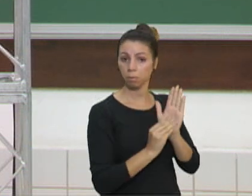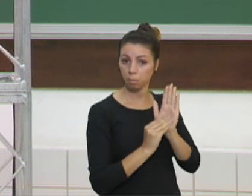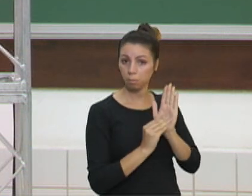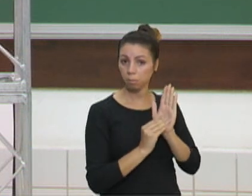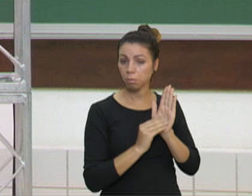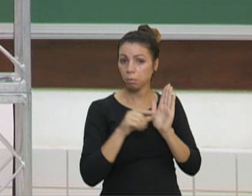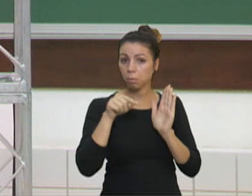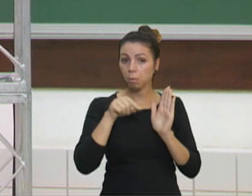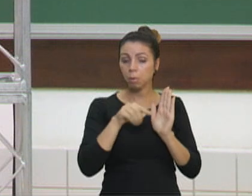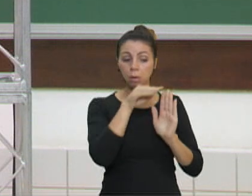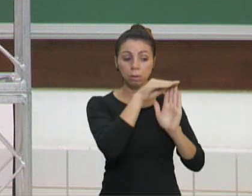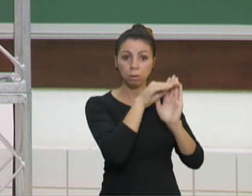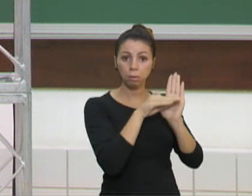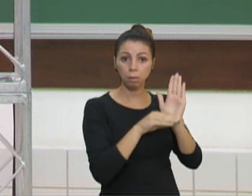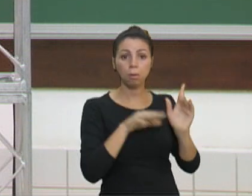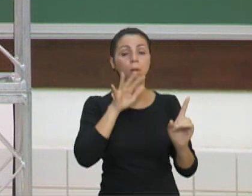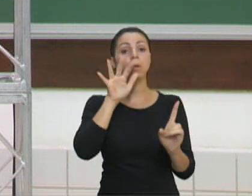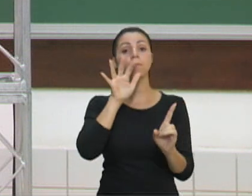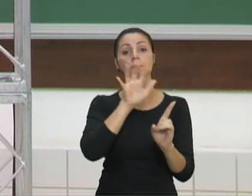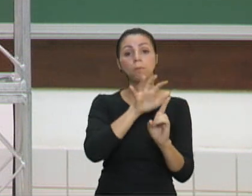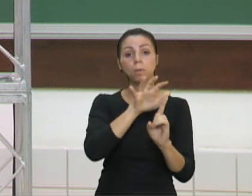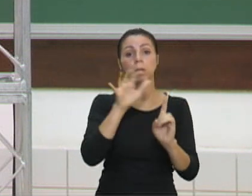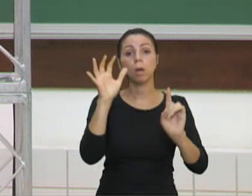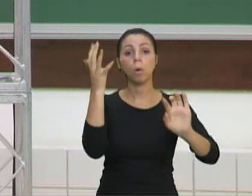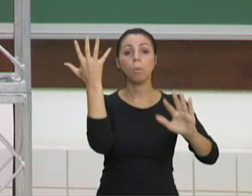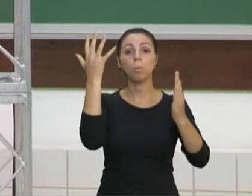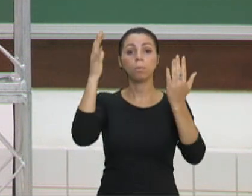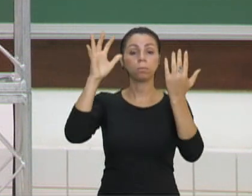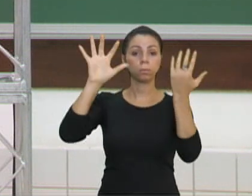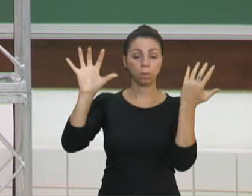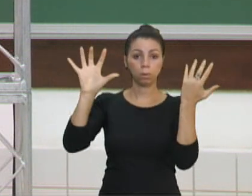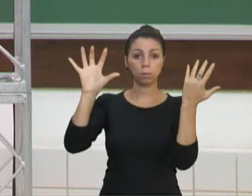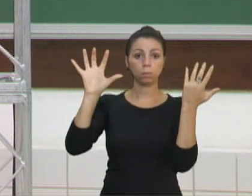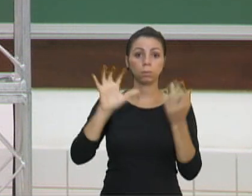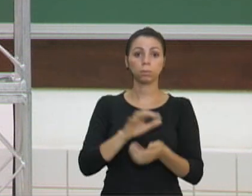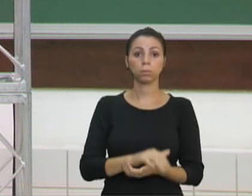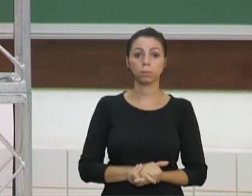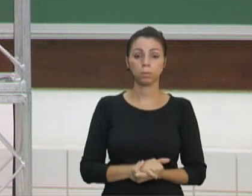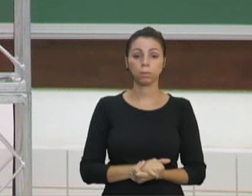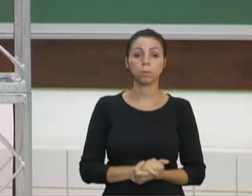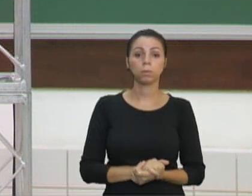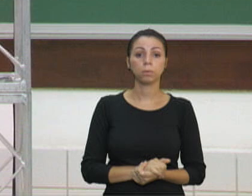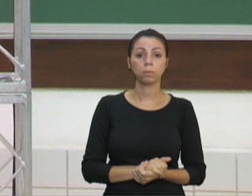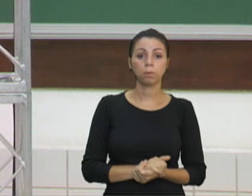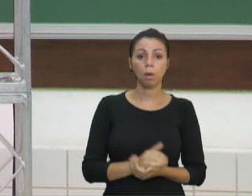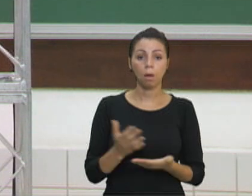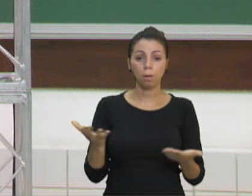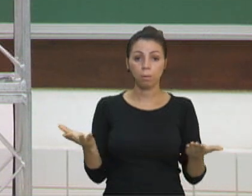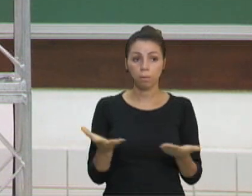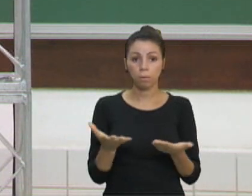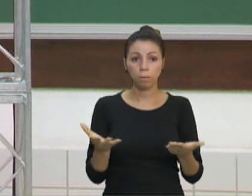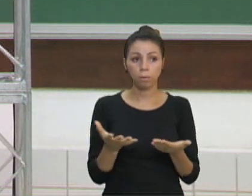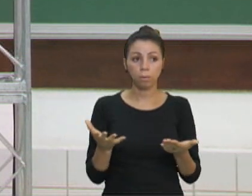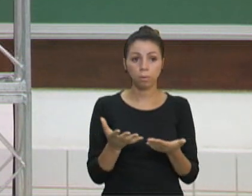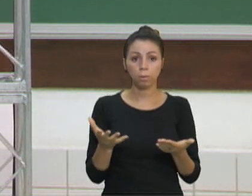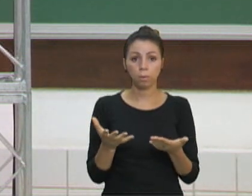esses fatores que influenciam o clima, nós vamos falar sobre a